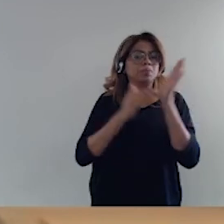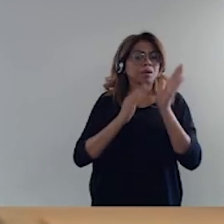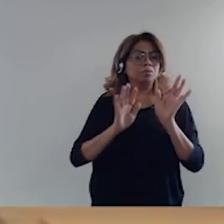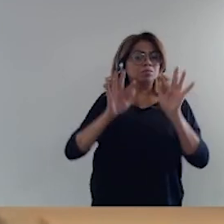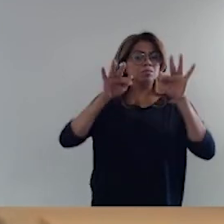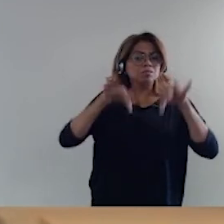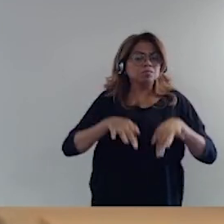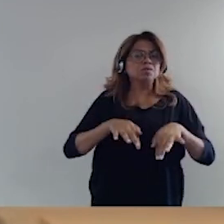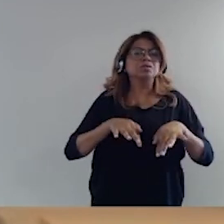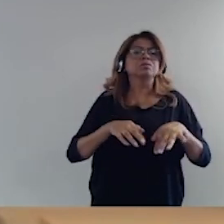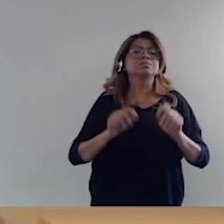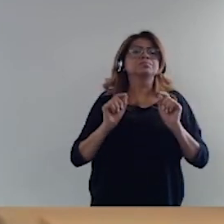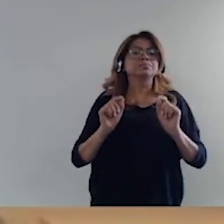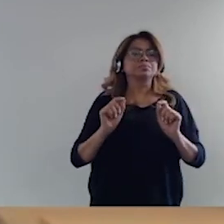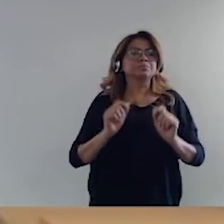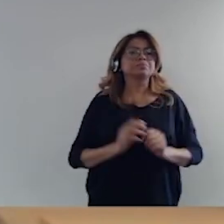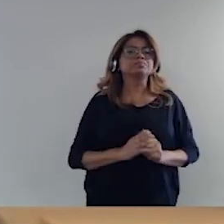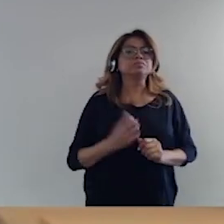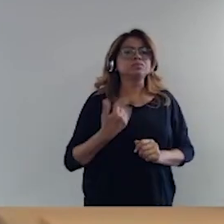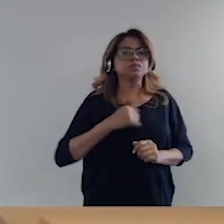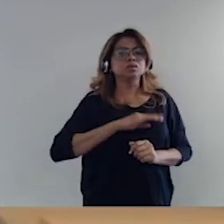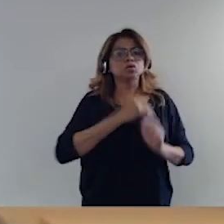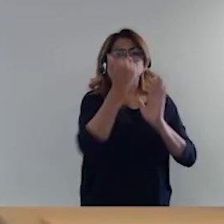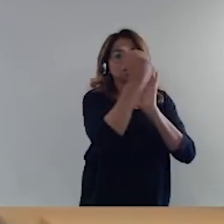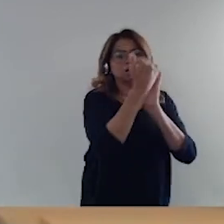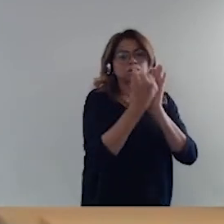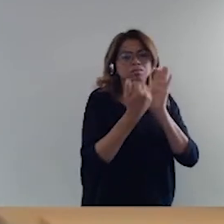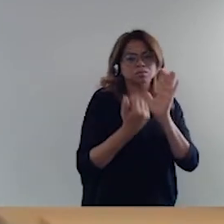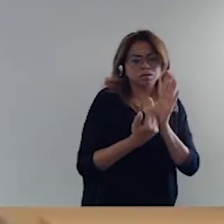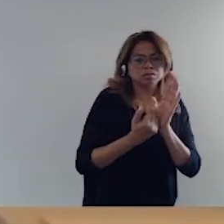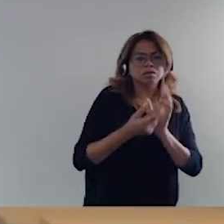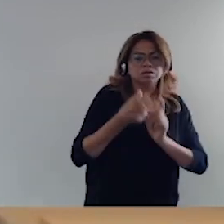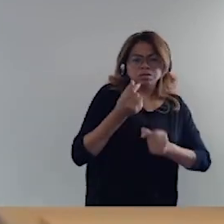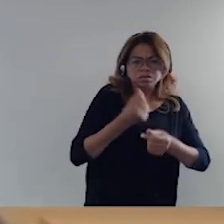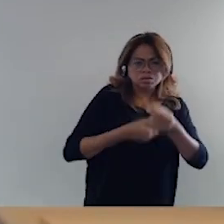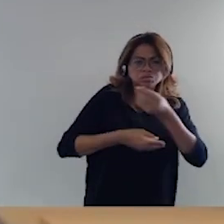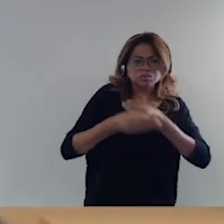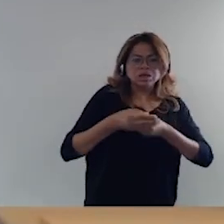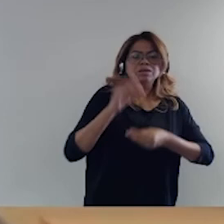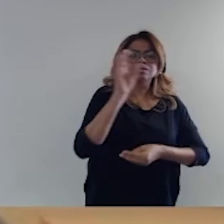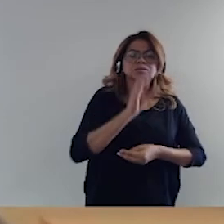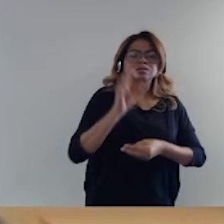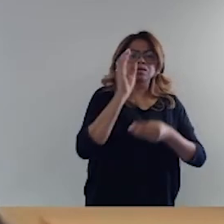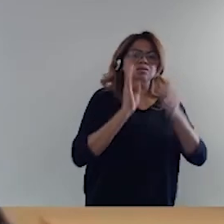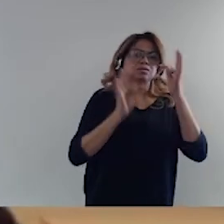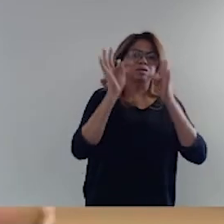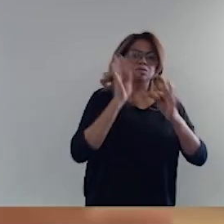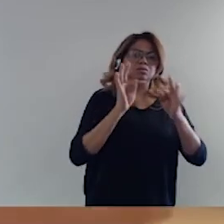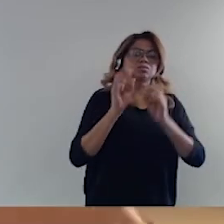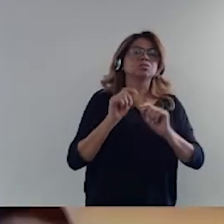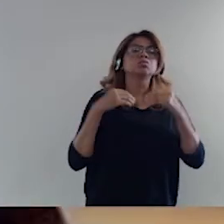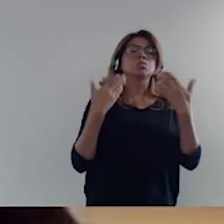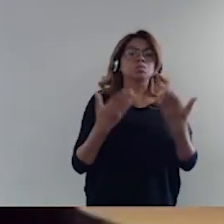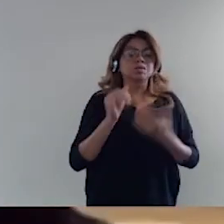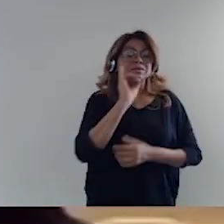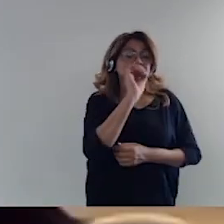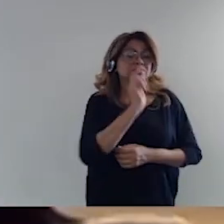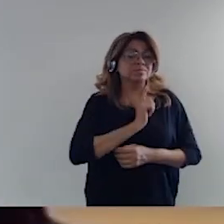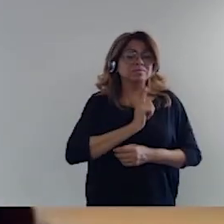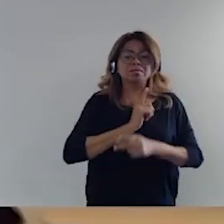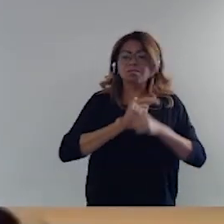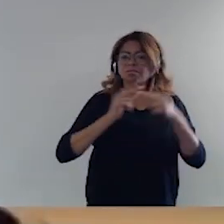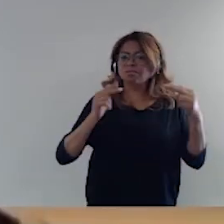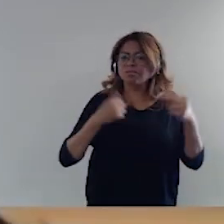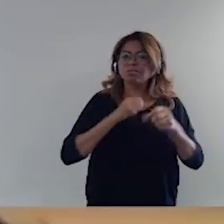último tópico da minha agenda é o investimento em ciência e tecnologia. Se tem uma coisa